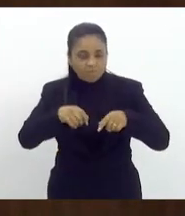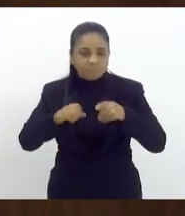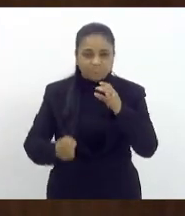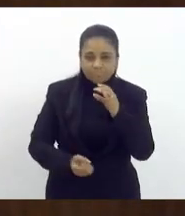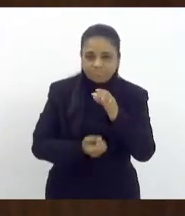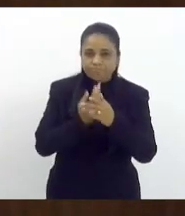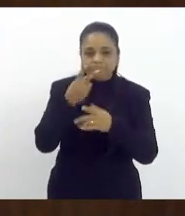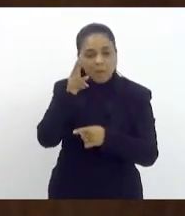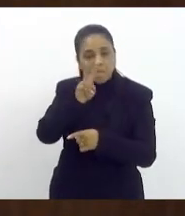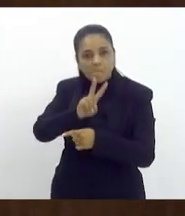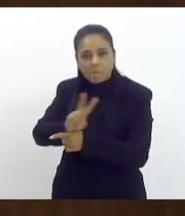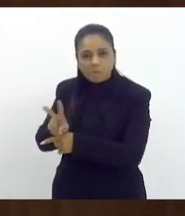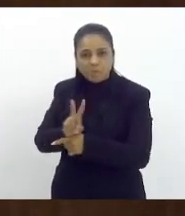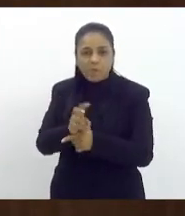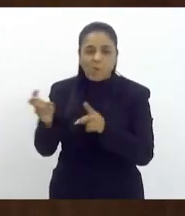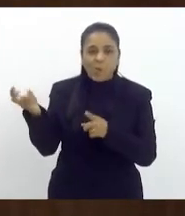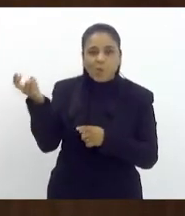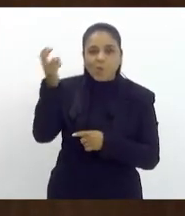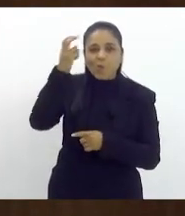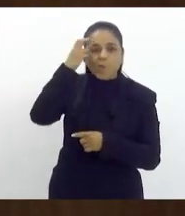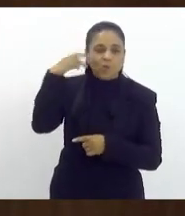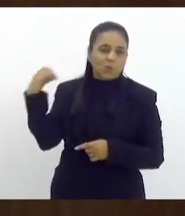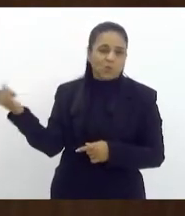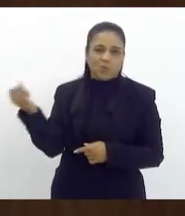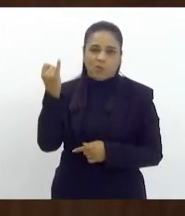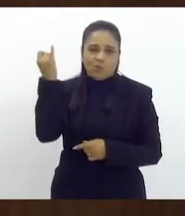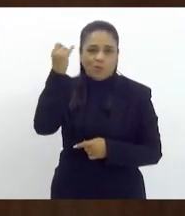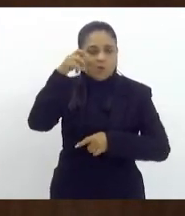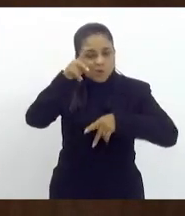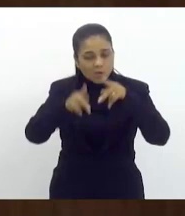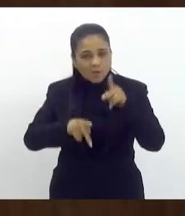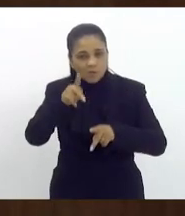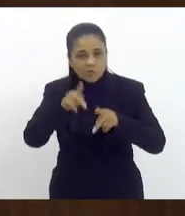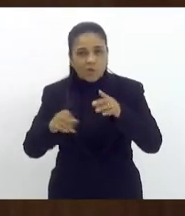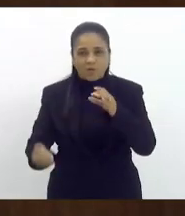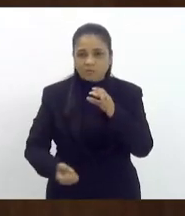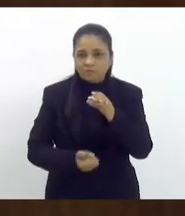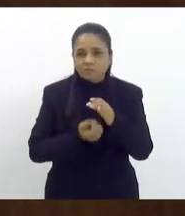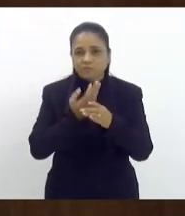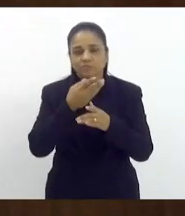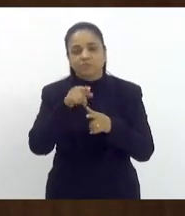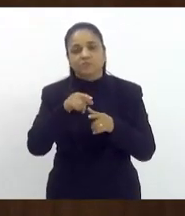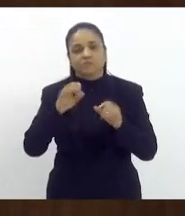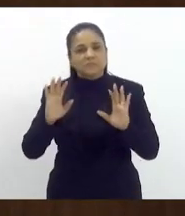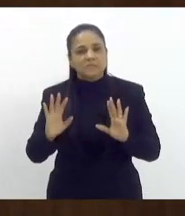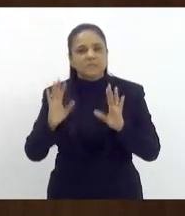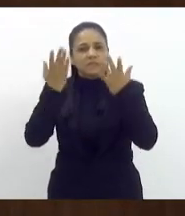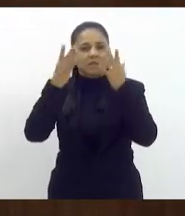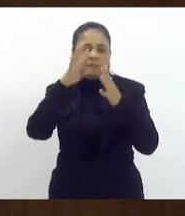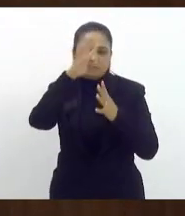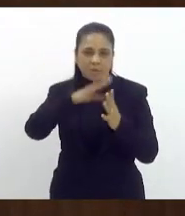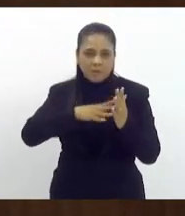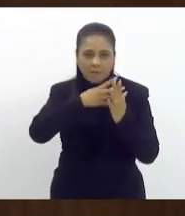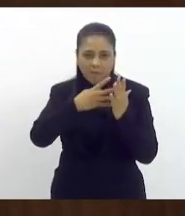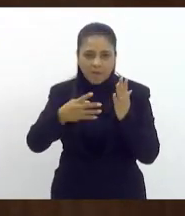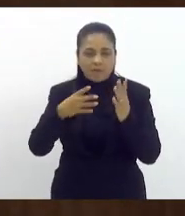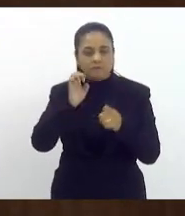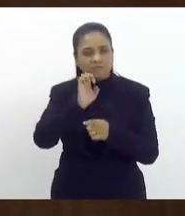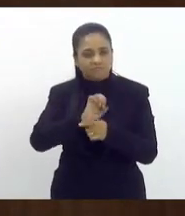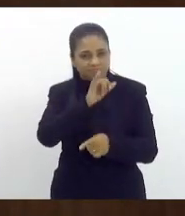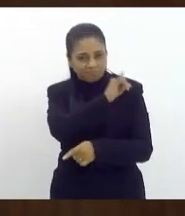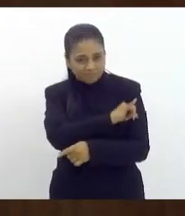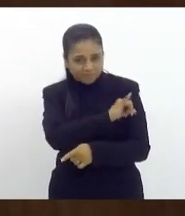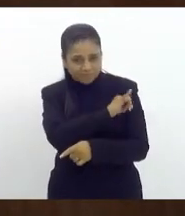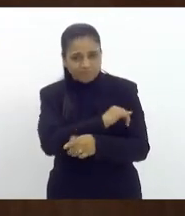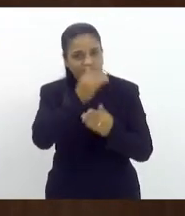é essa cultura que é uma cultura tão importante dos povos originários pode ser celebrada no calendário do Estado do Rio de Janeiro então